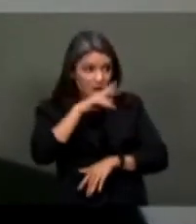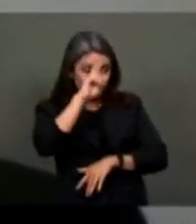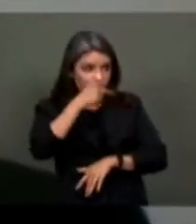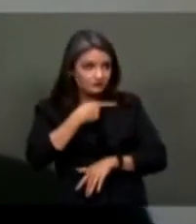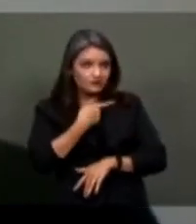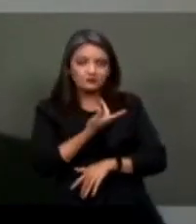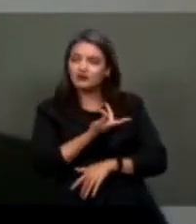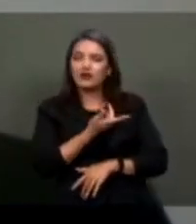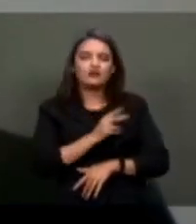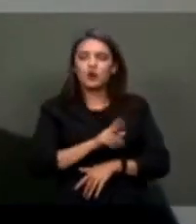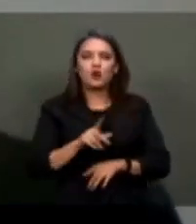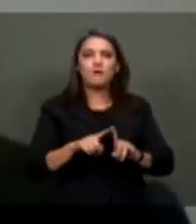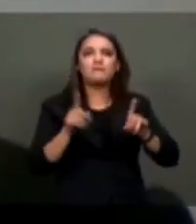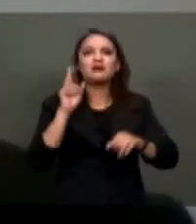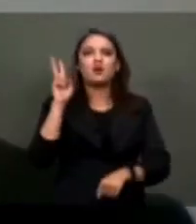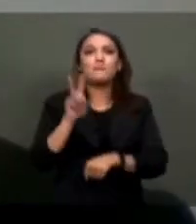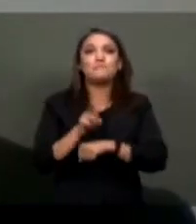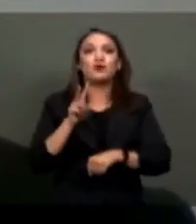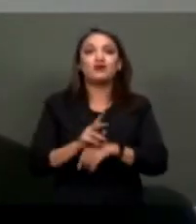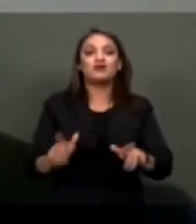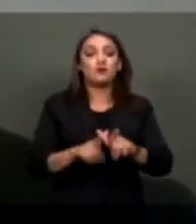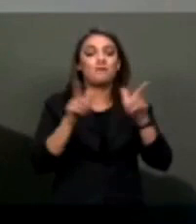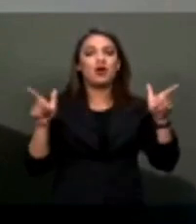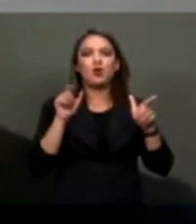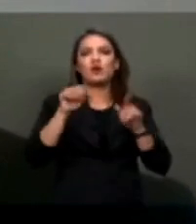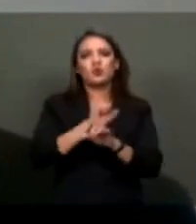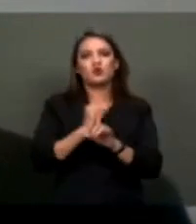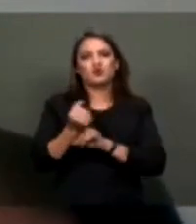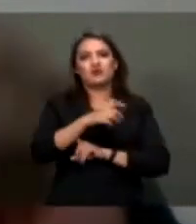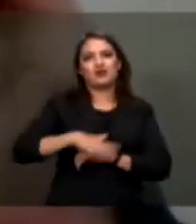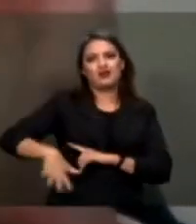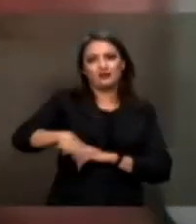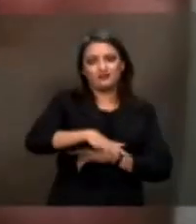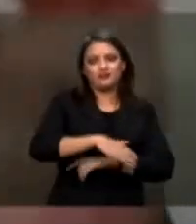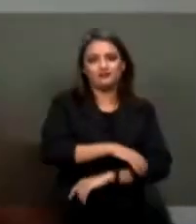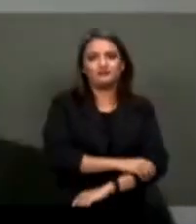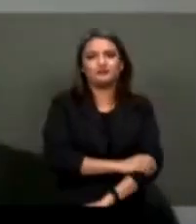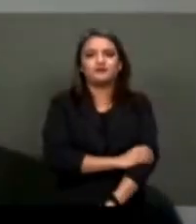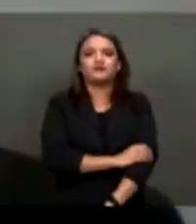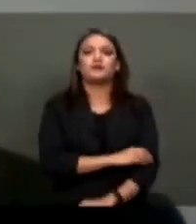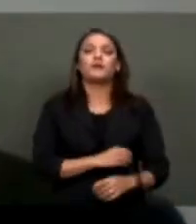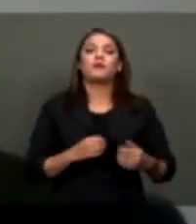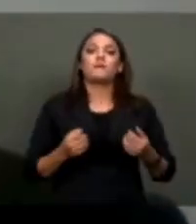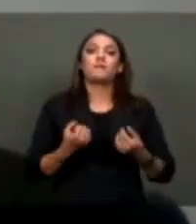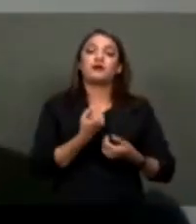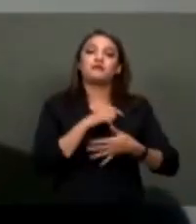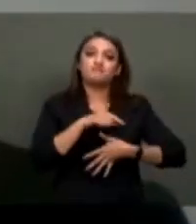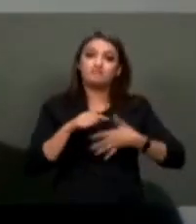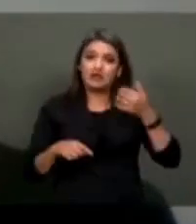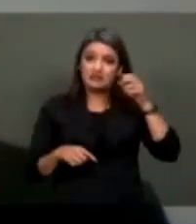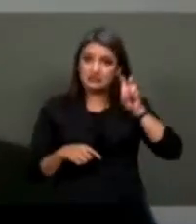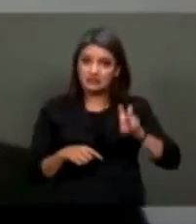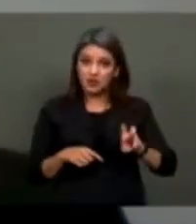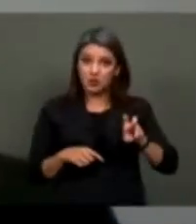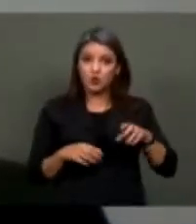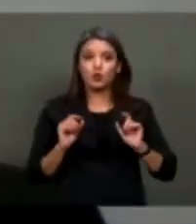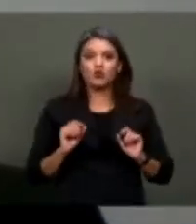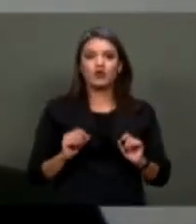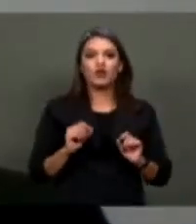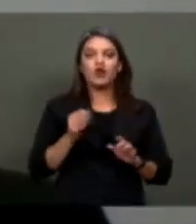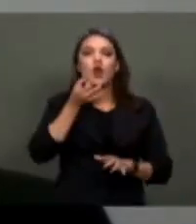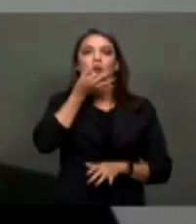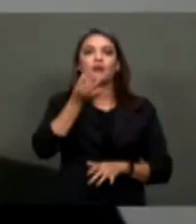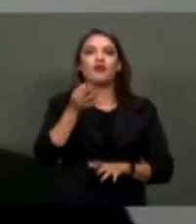uma proteção maior a sociedade e cio excelências a